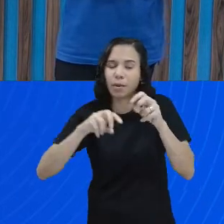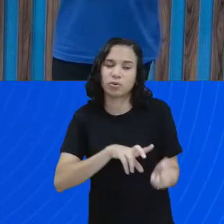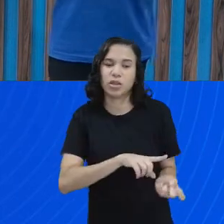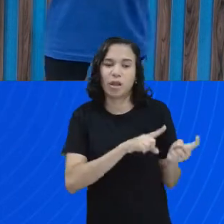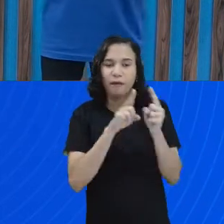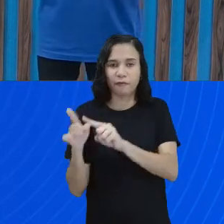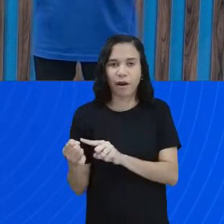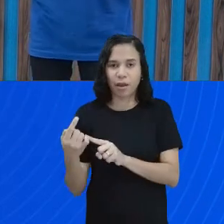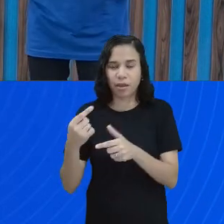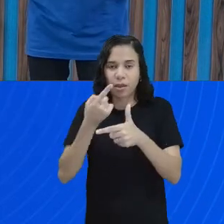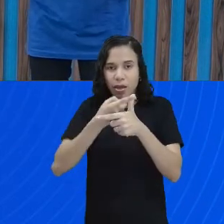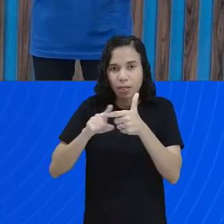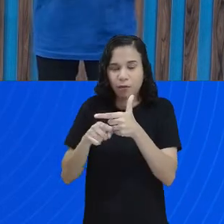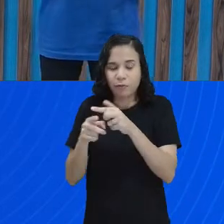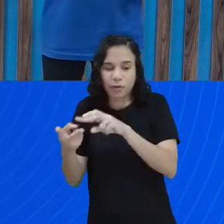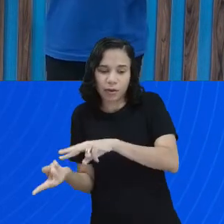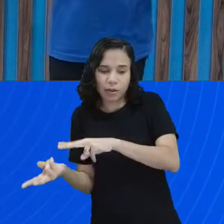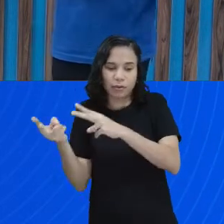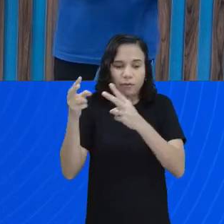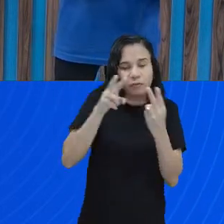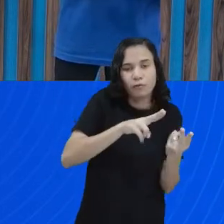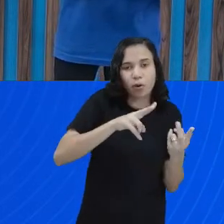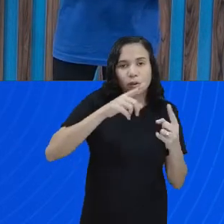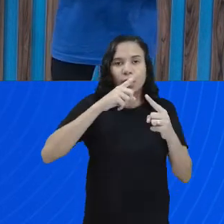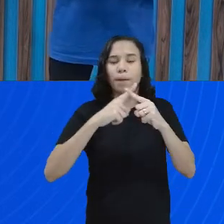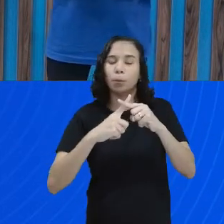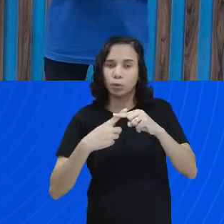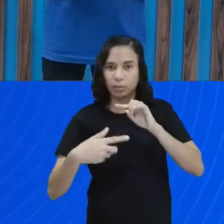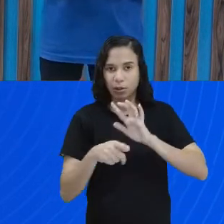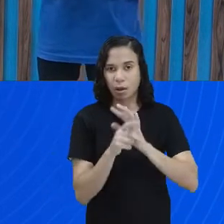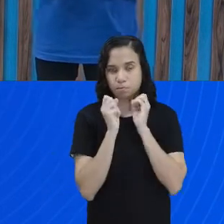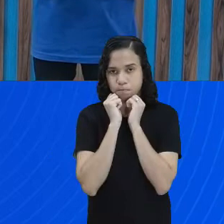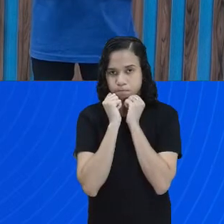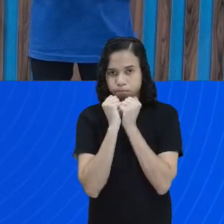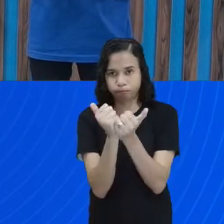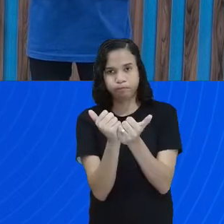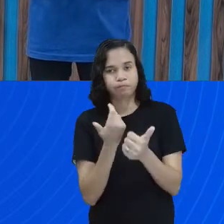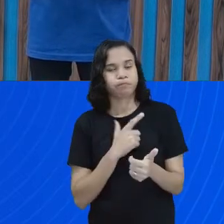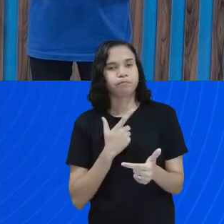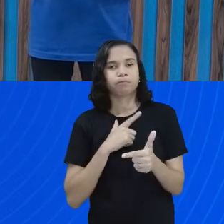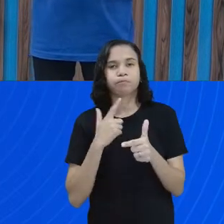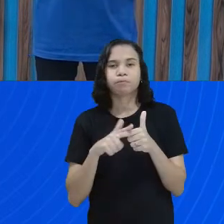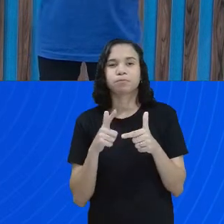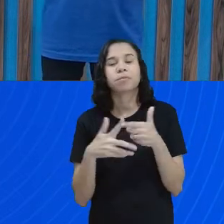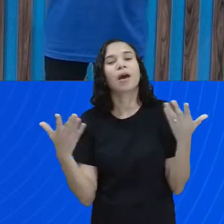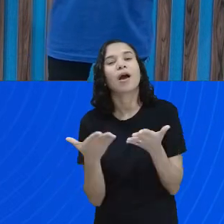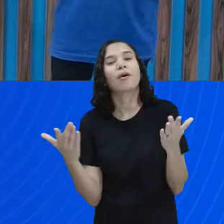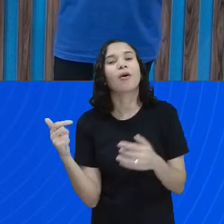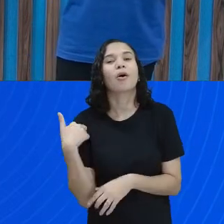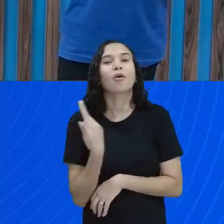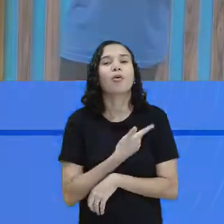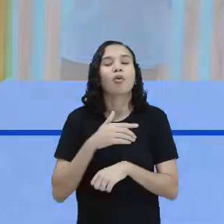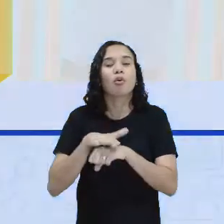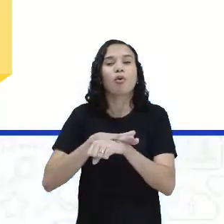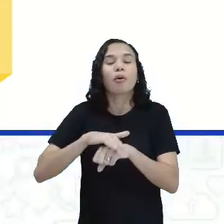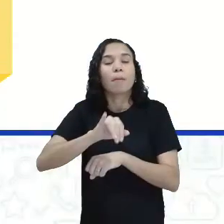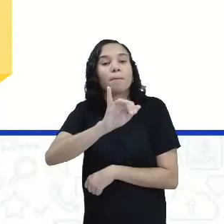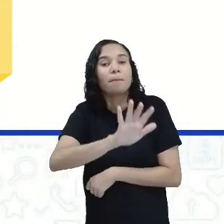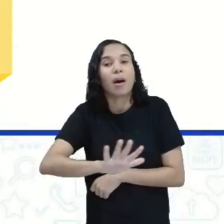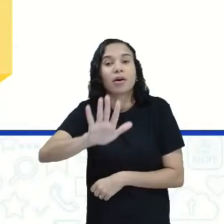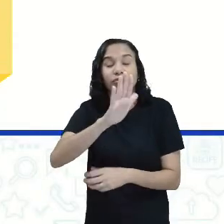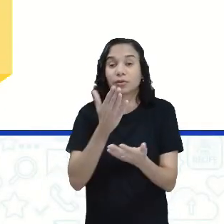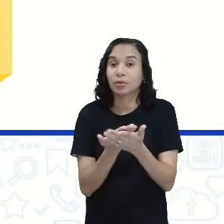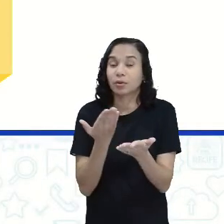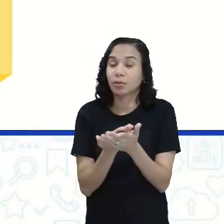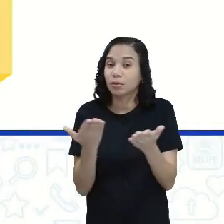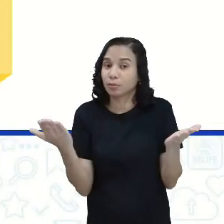dividir, um processo você multiplica e o outro você divide numa boa, sem problema nenhum. Aí agora a gente vai falar um pouquinho das figuras da aula de hoje. Que